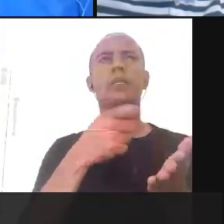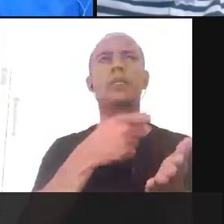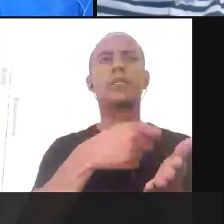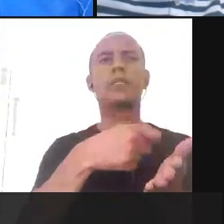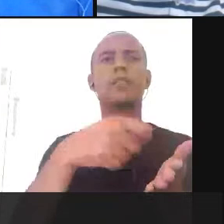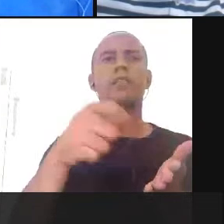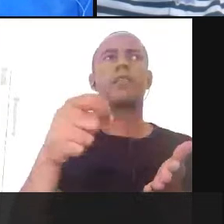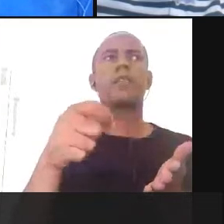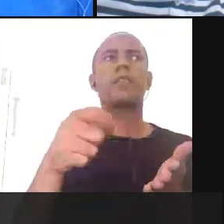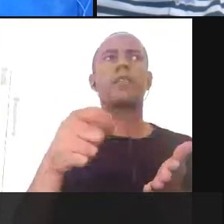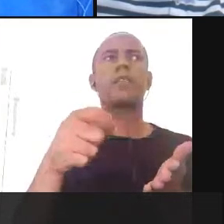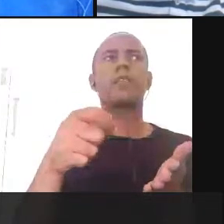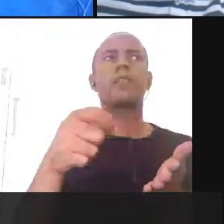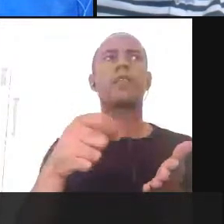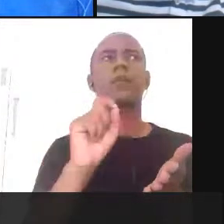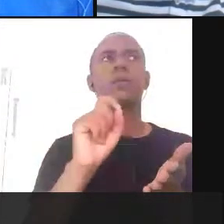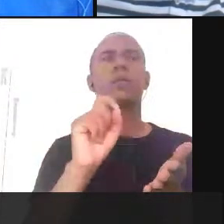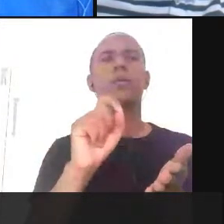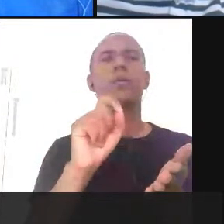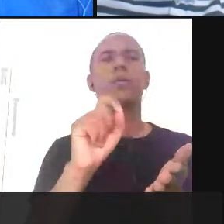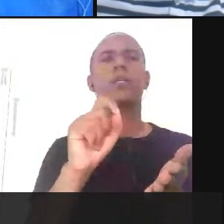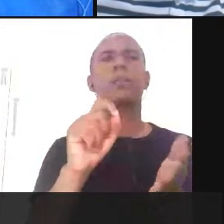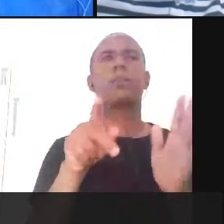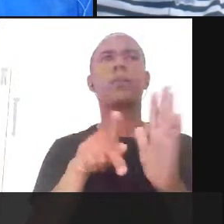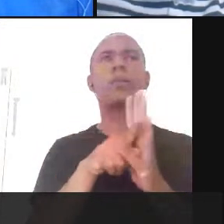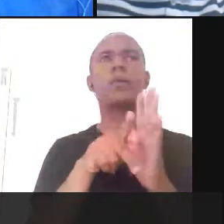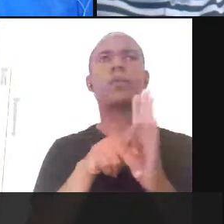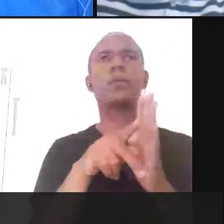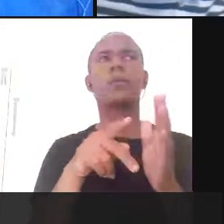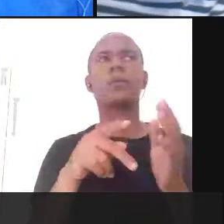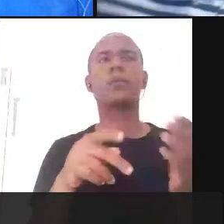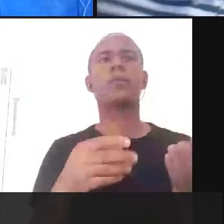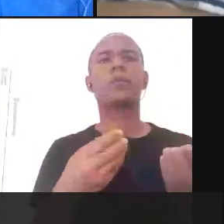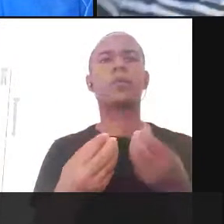Tete, em Niassa...